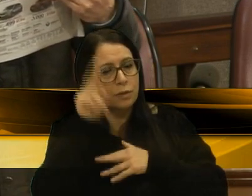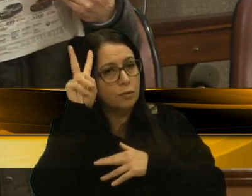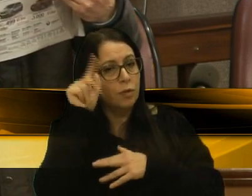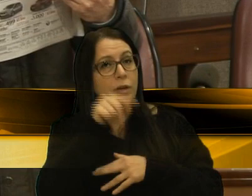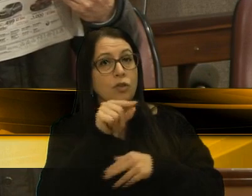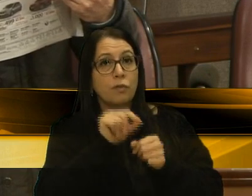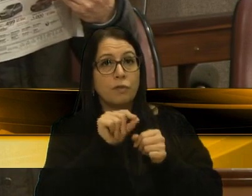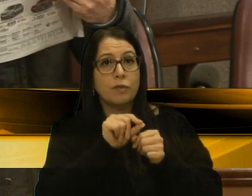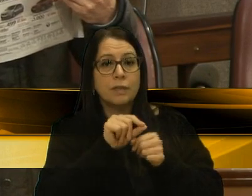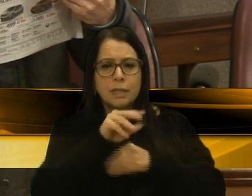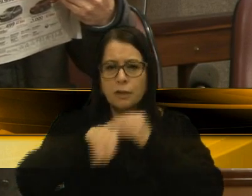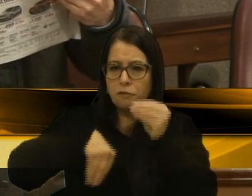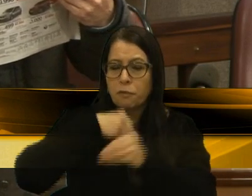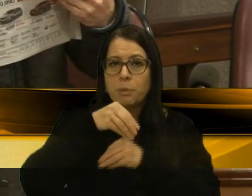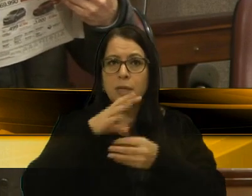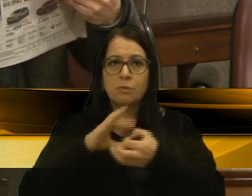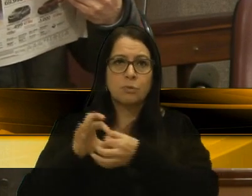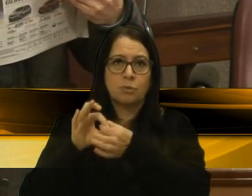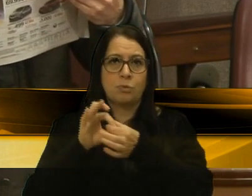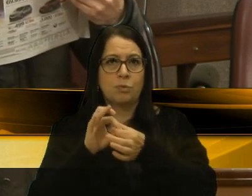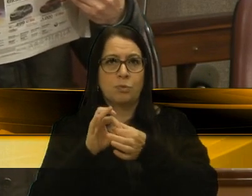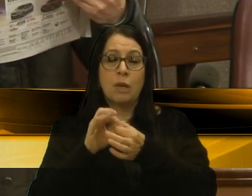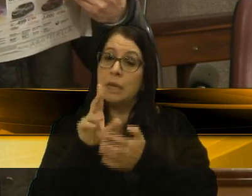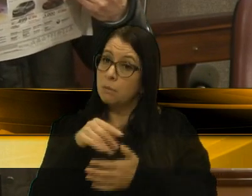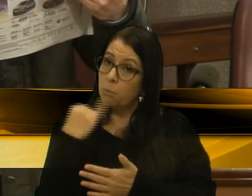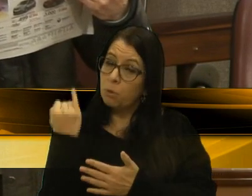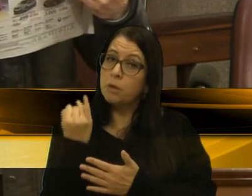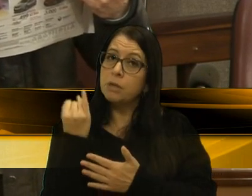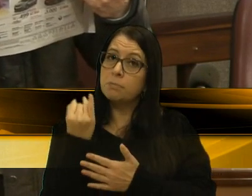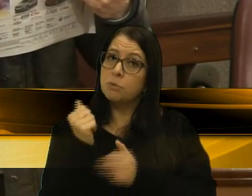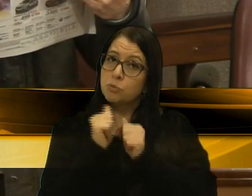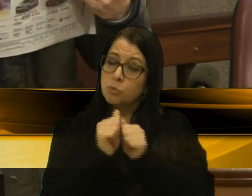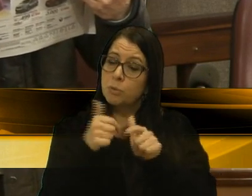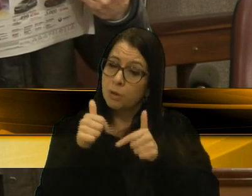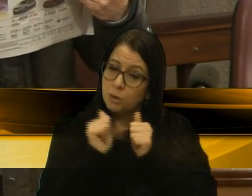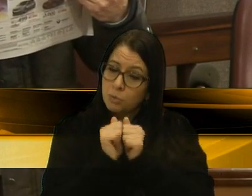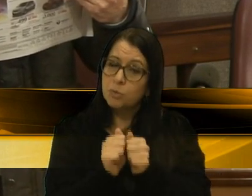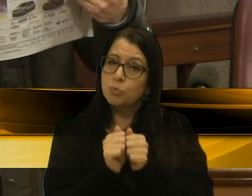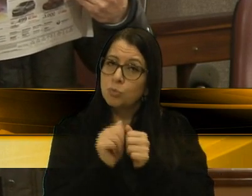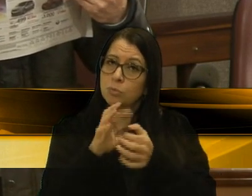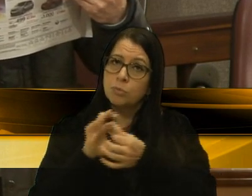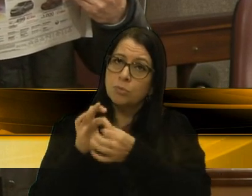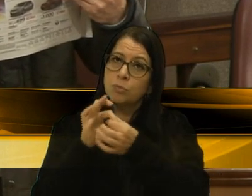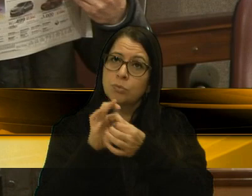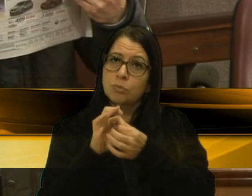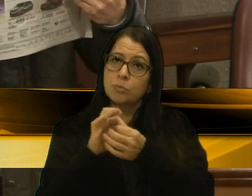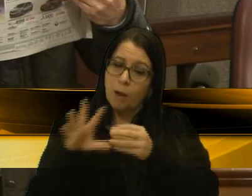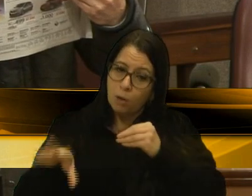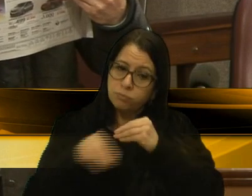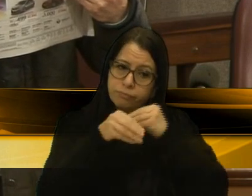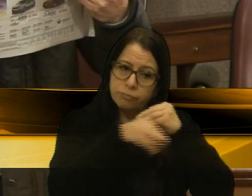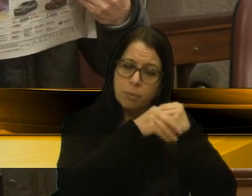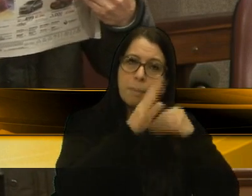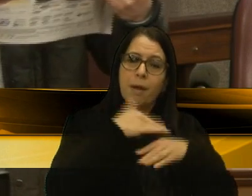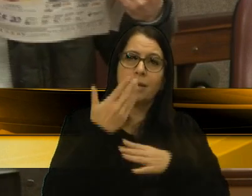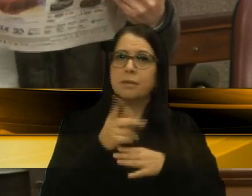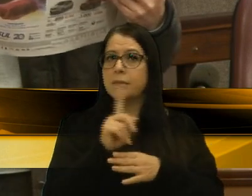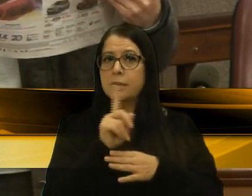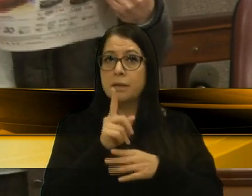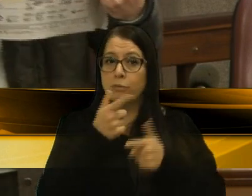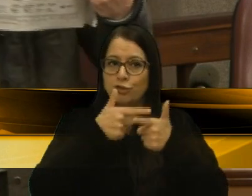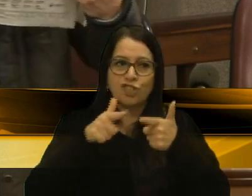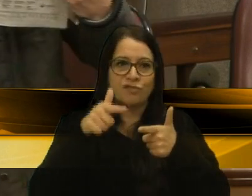criar esse envolvimento de união. Seria importante estarmos trabalhando unidos para somarmos mais, em vez de